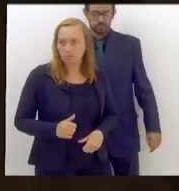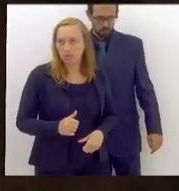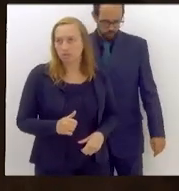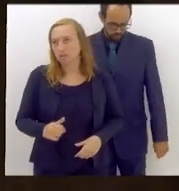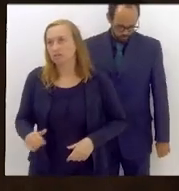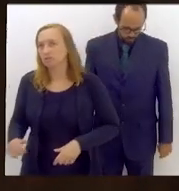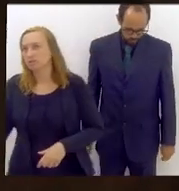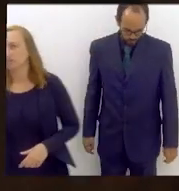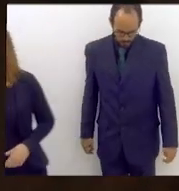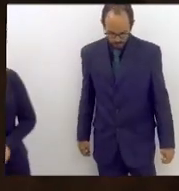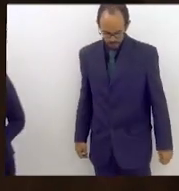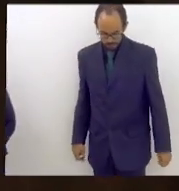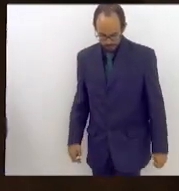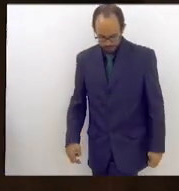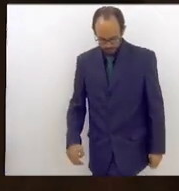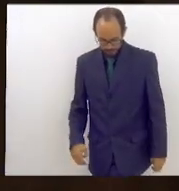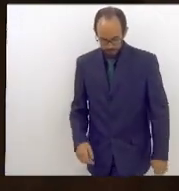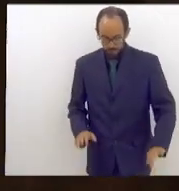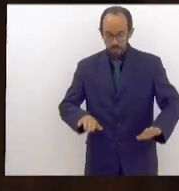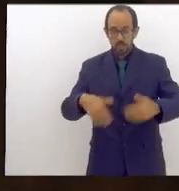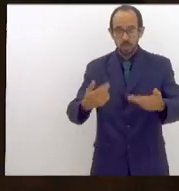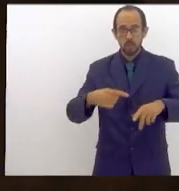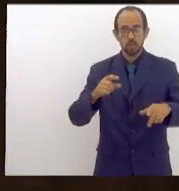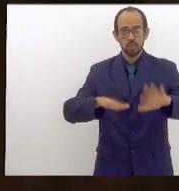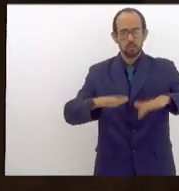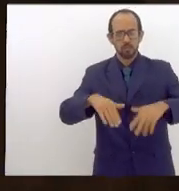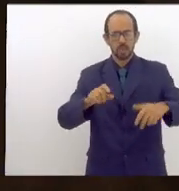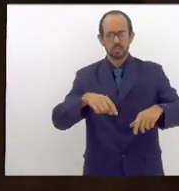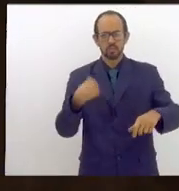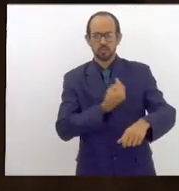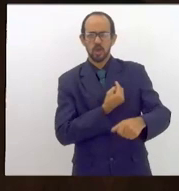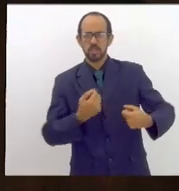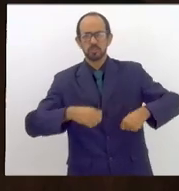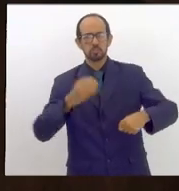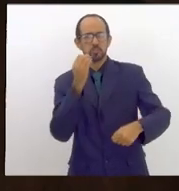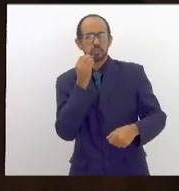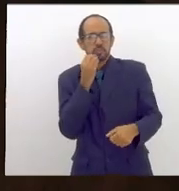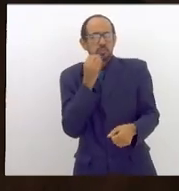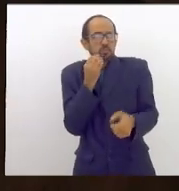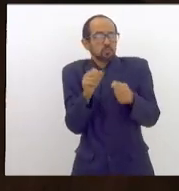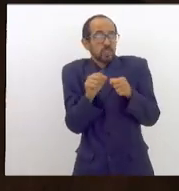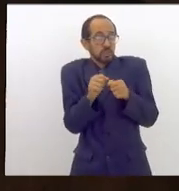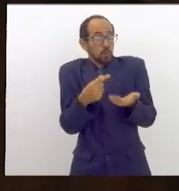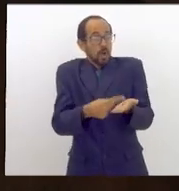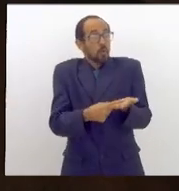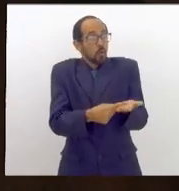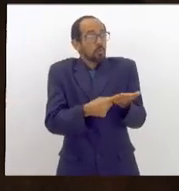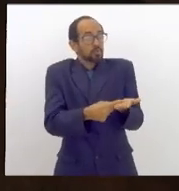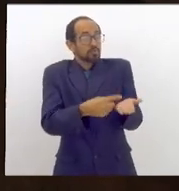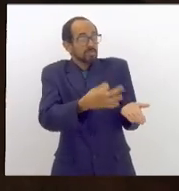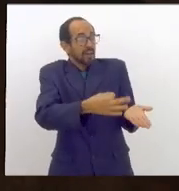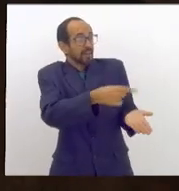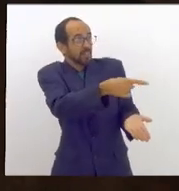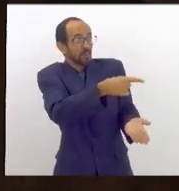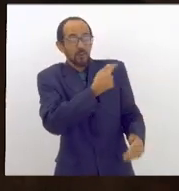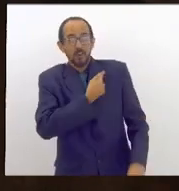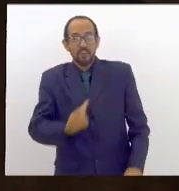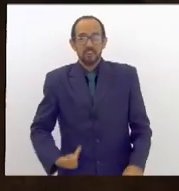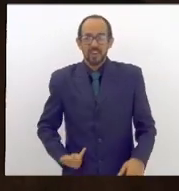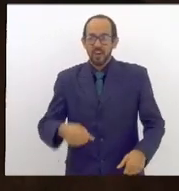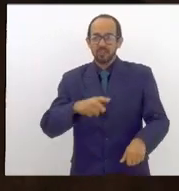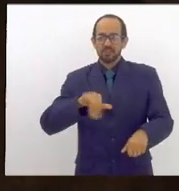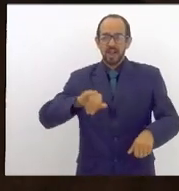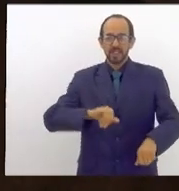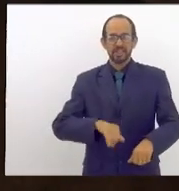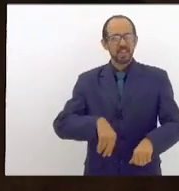nós precisamos fazer um acordo aqui né o governador vai receber o aumento apenas